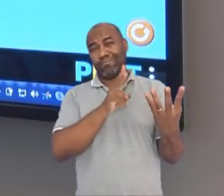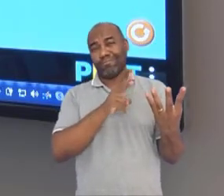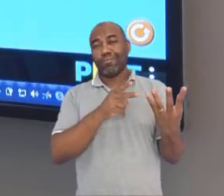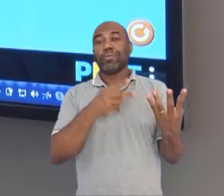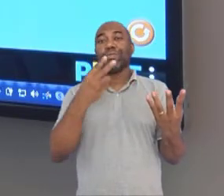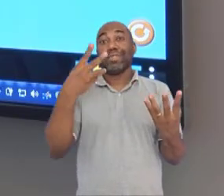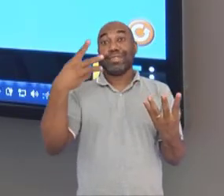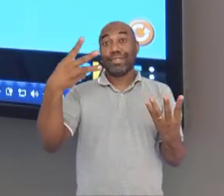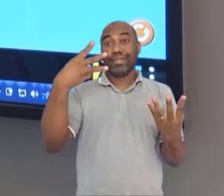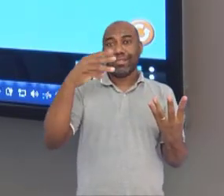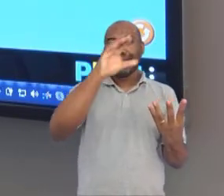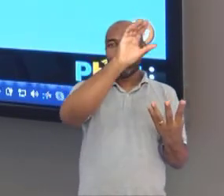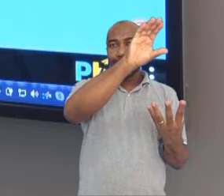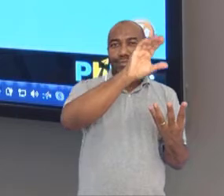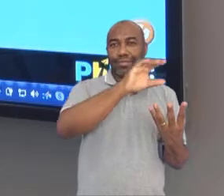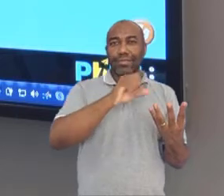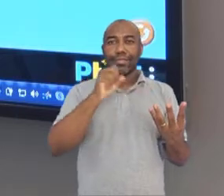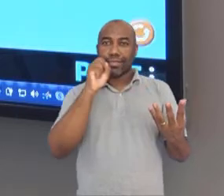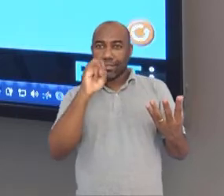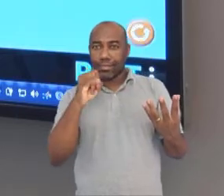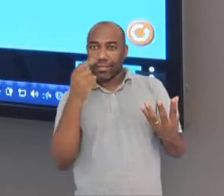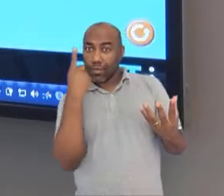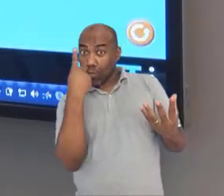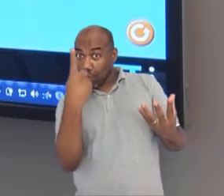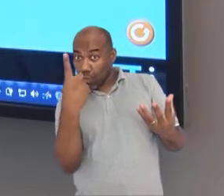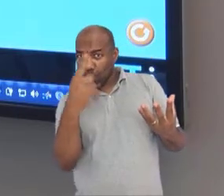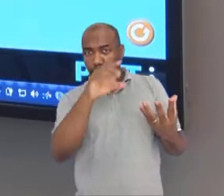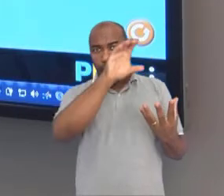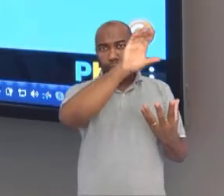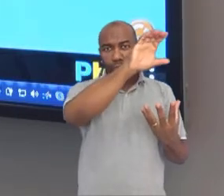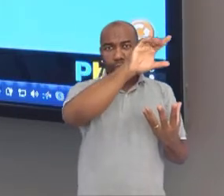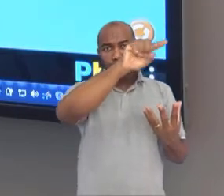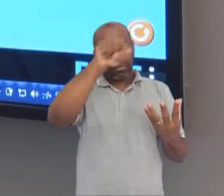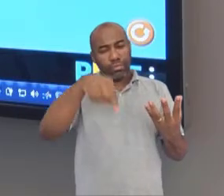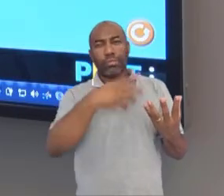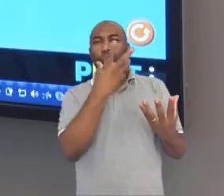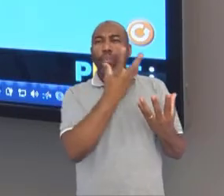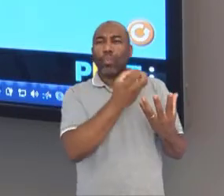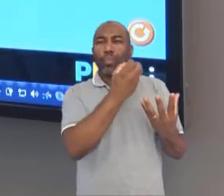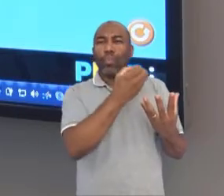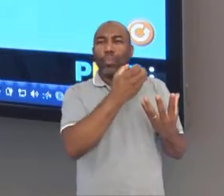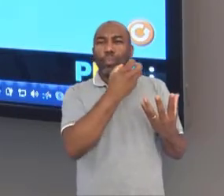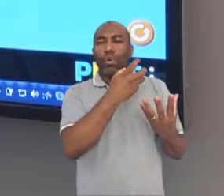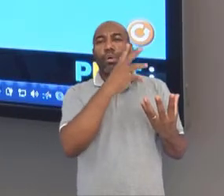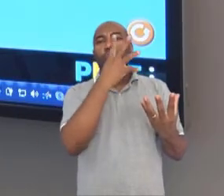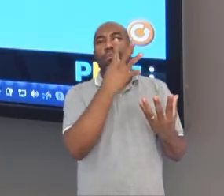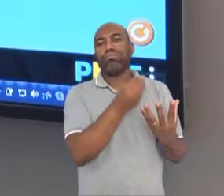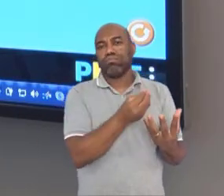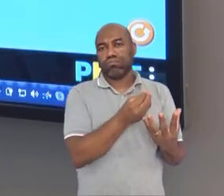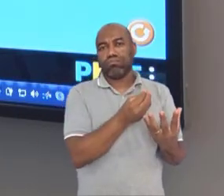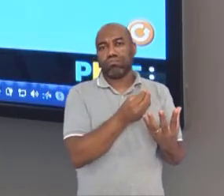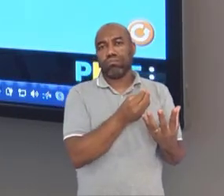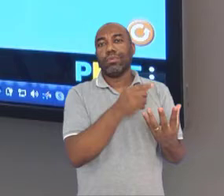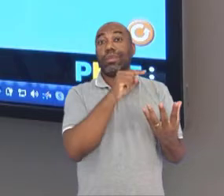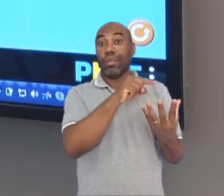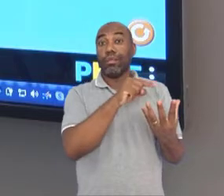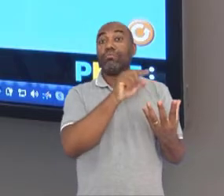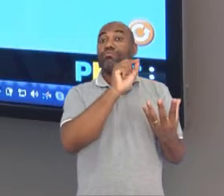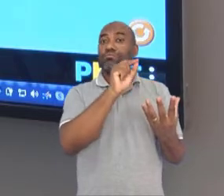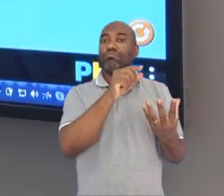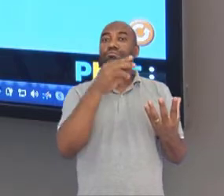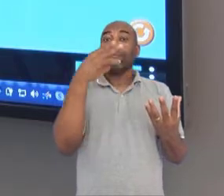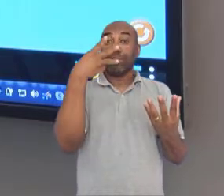seria menor, mas a diferença de potencial não seria 9 volts. Lembrando que em série você tem